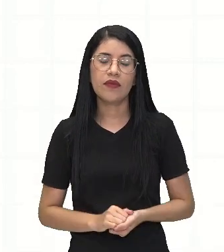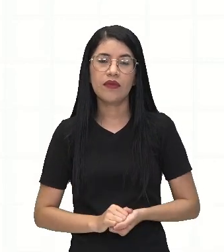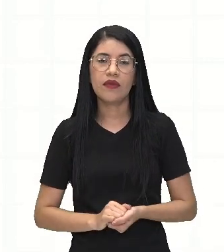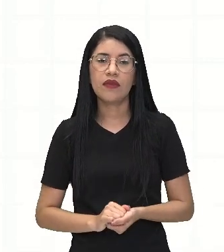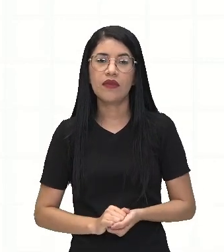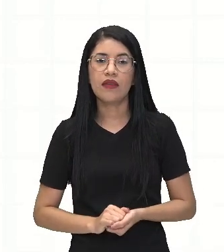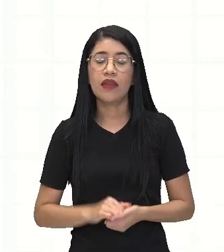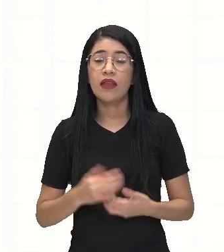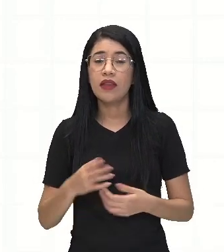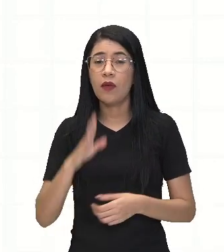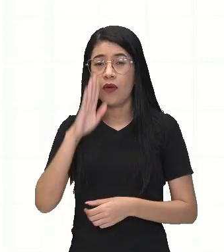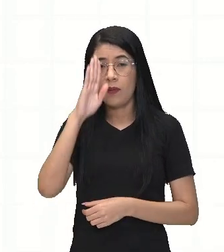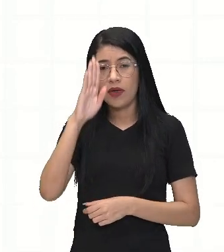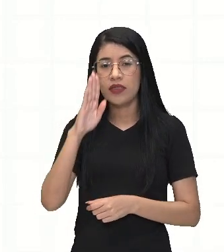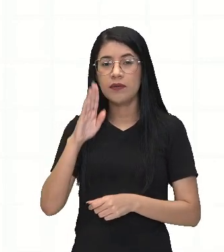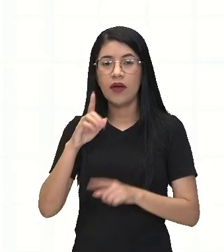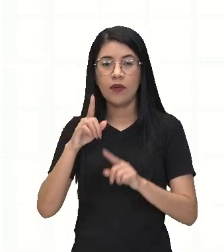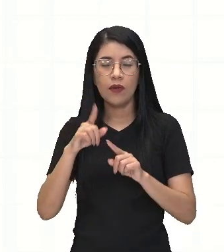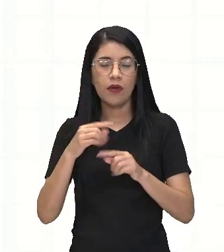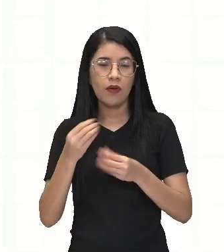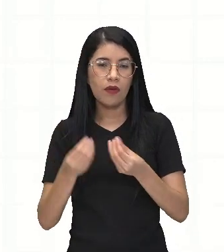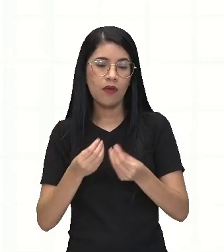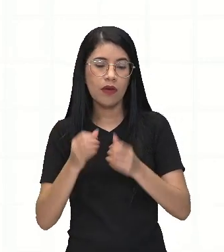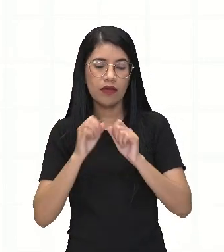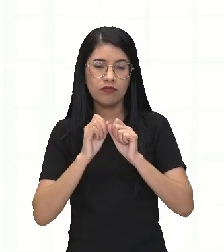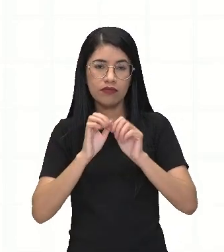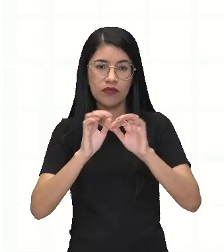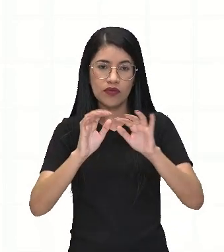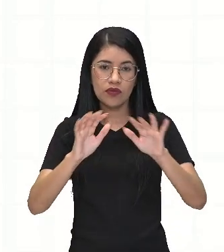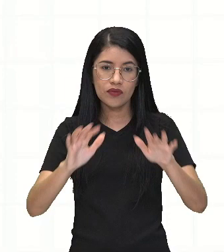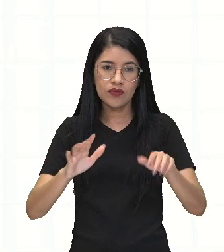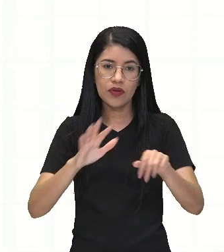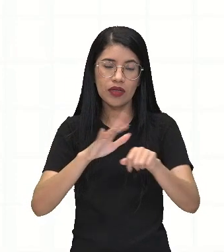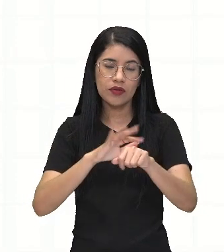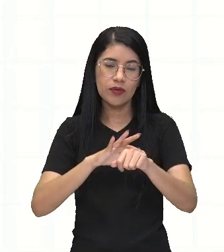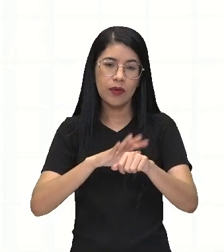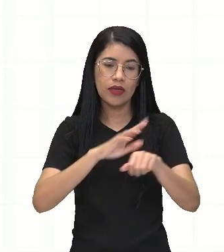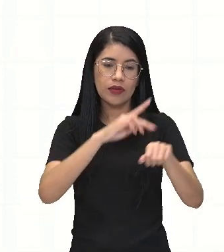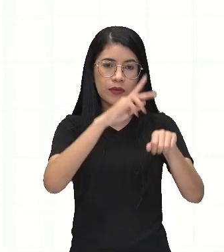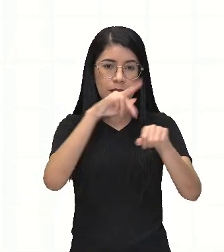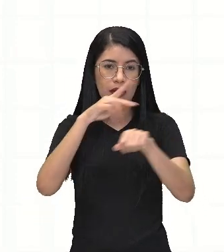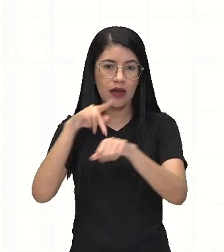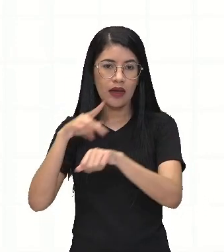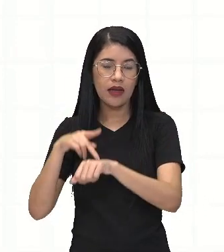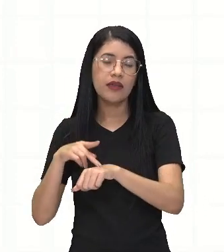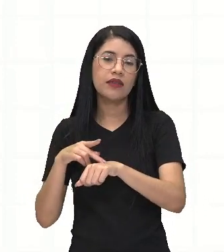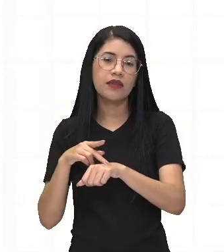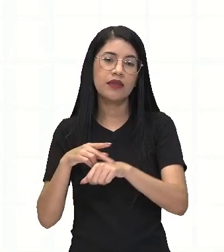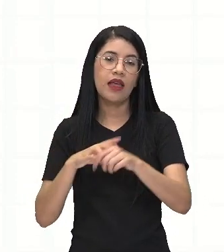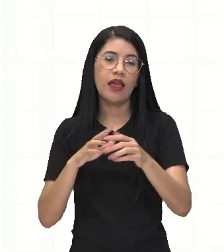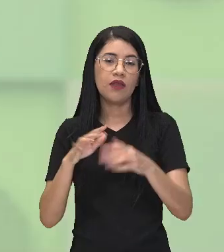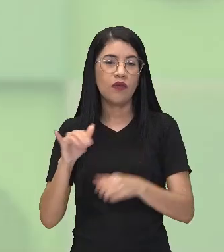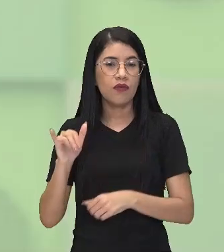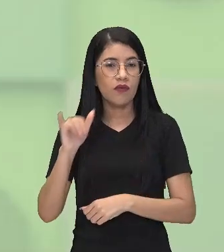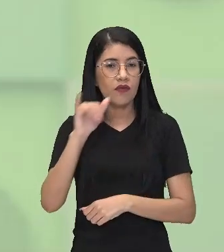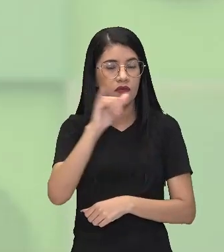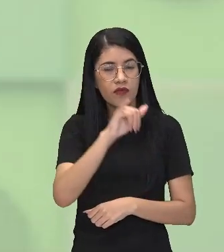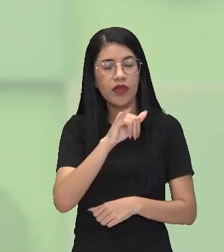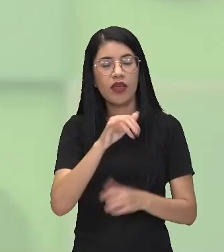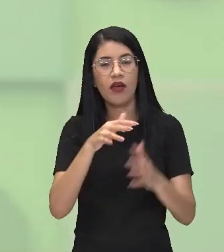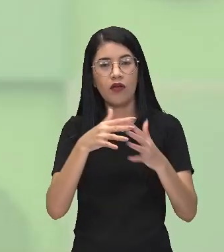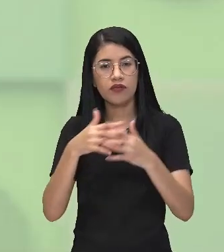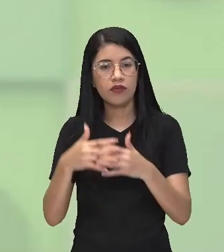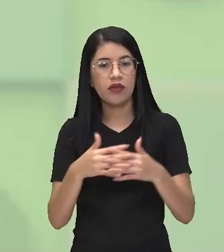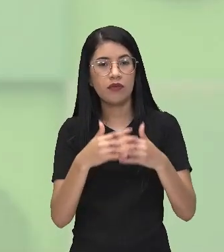meio que as doenças podem se espalhar em vários países, pelos meios de transporte, tá? Mas que,